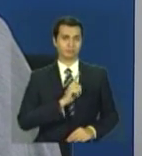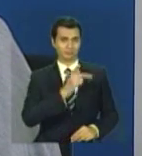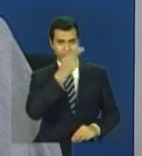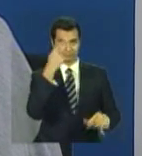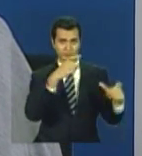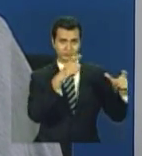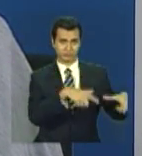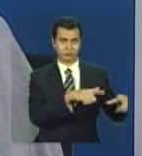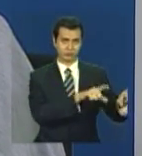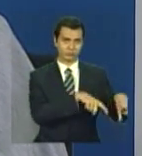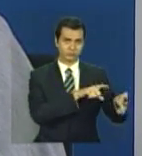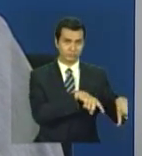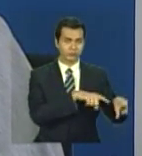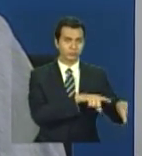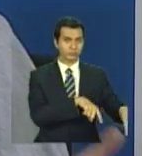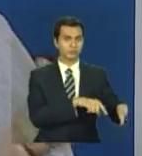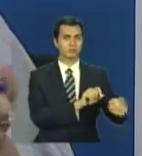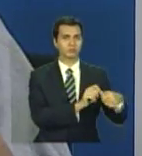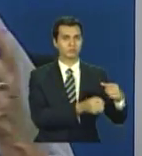produção local,